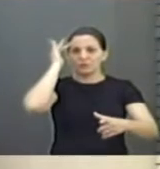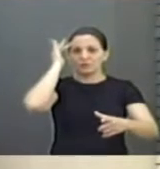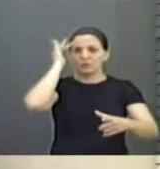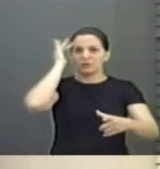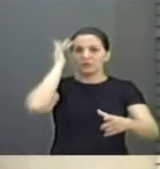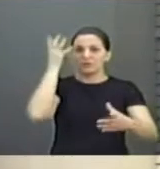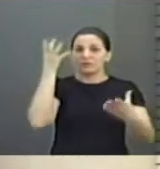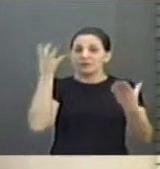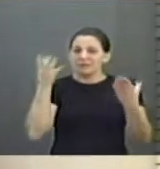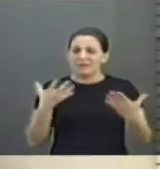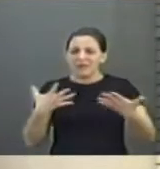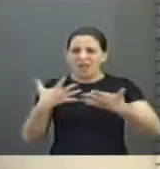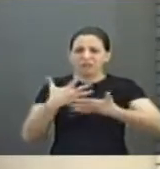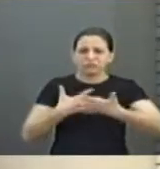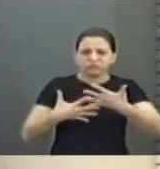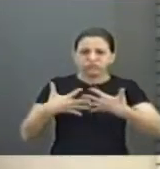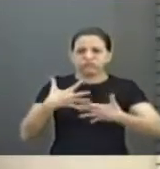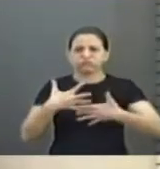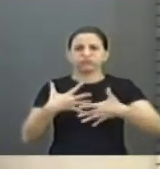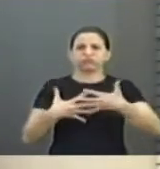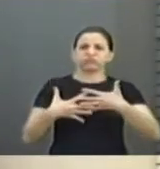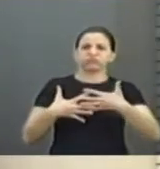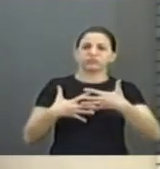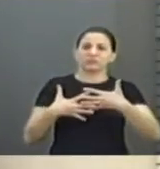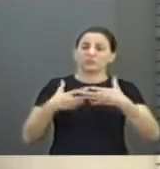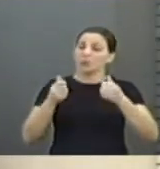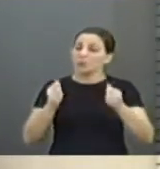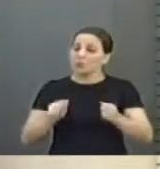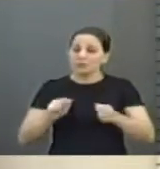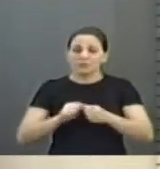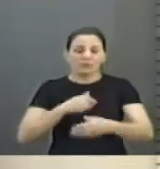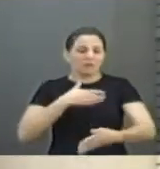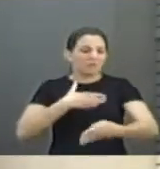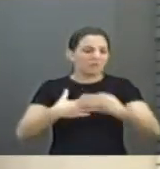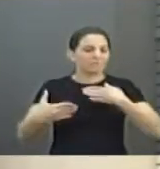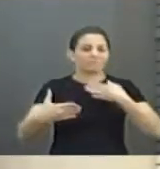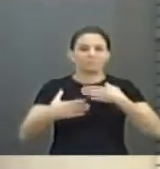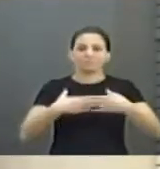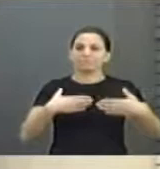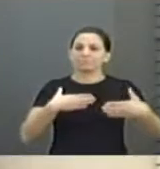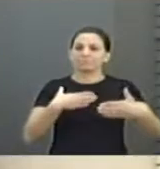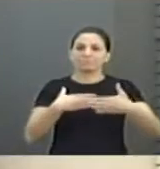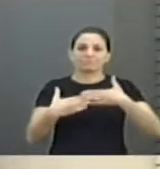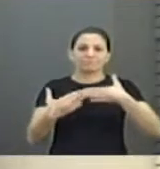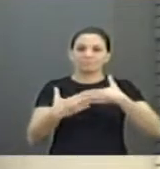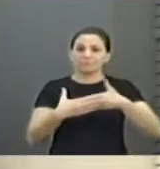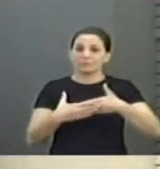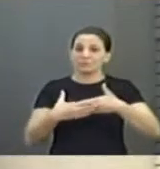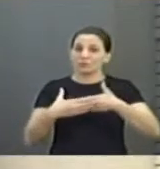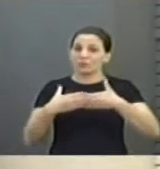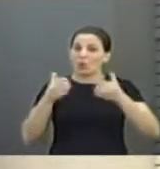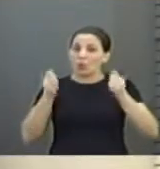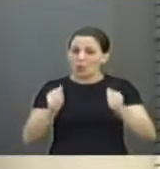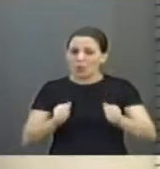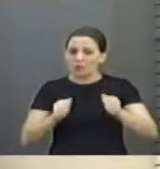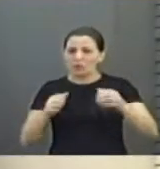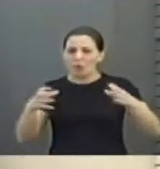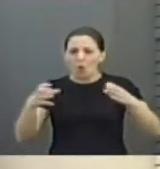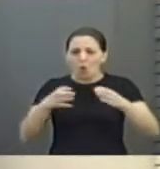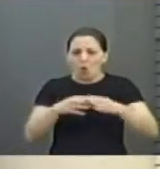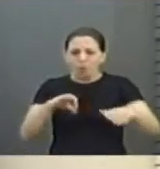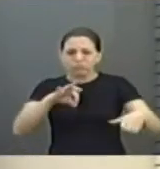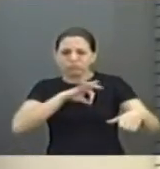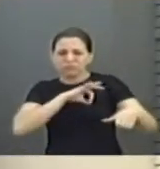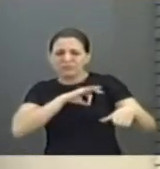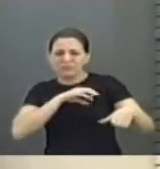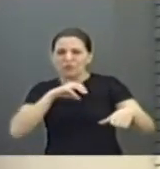aprontar, você pode fazer o que você quiser. Você pode botar o exército de pronto. Aí se põe o